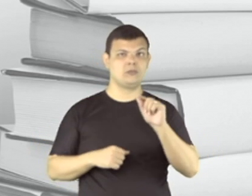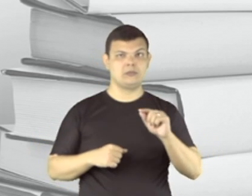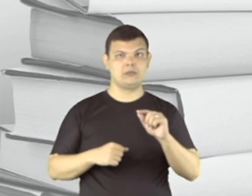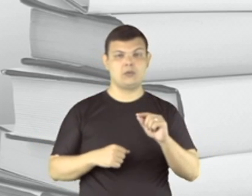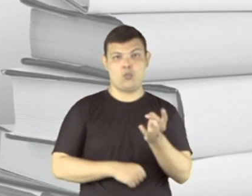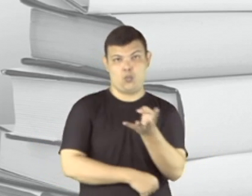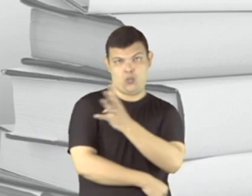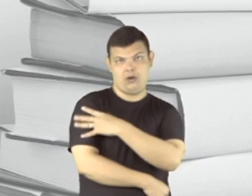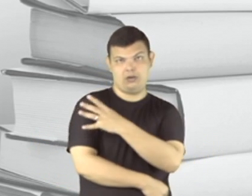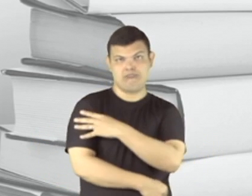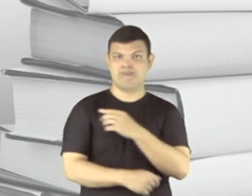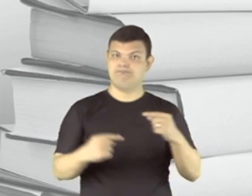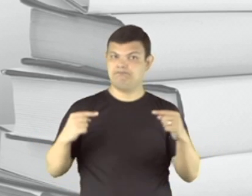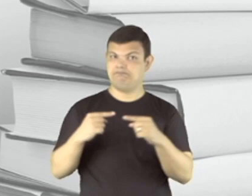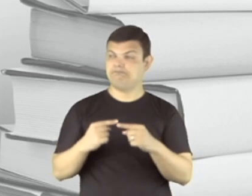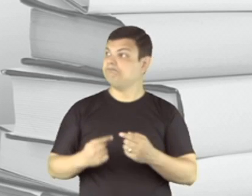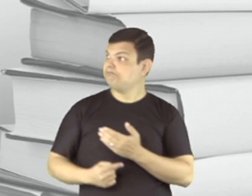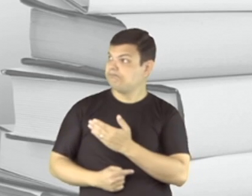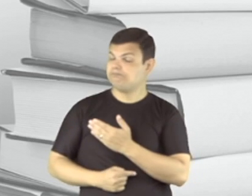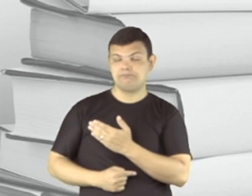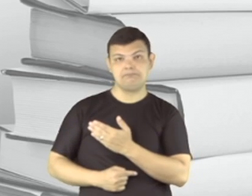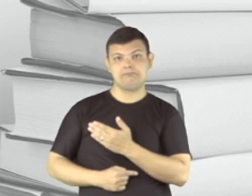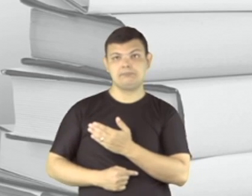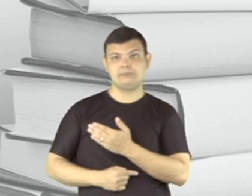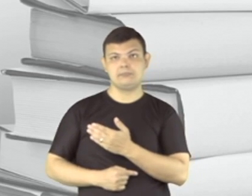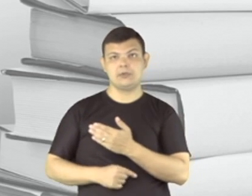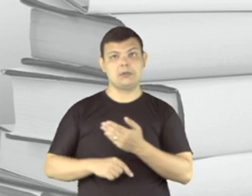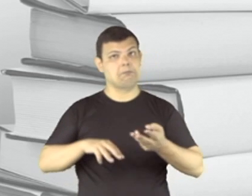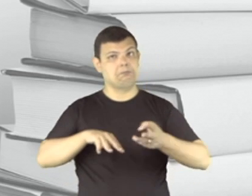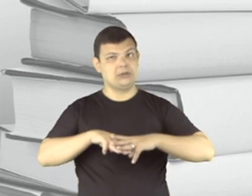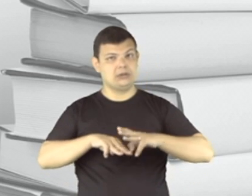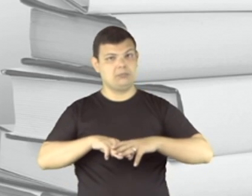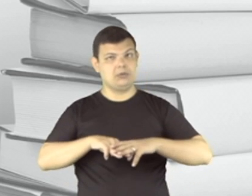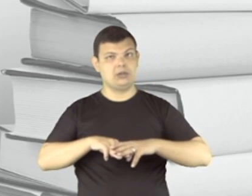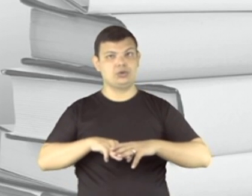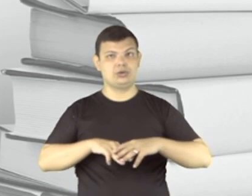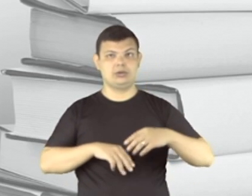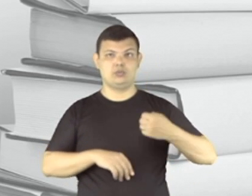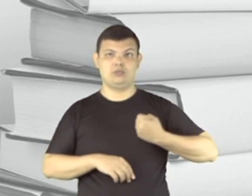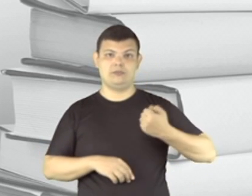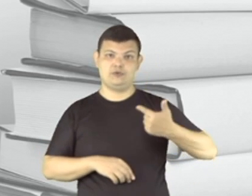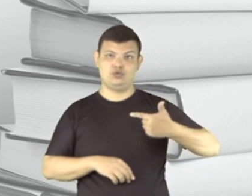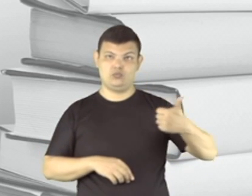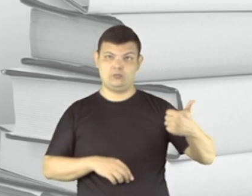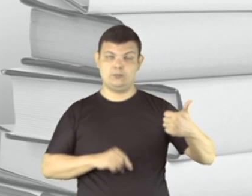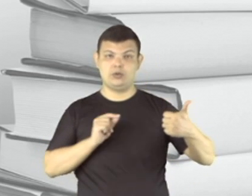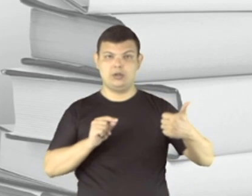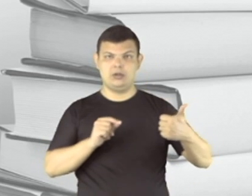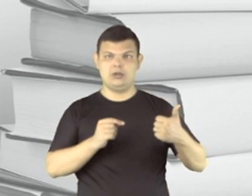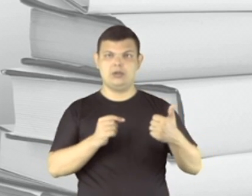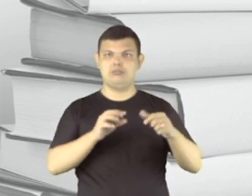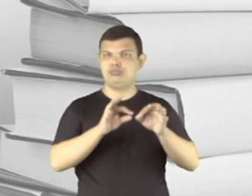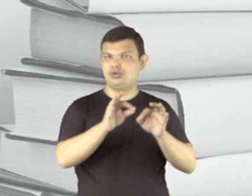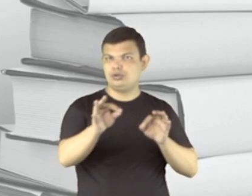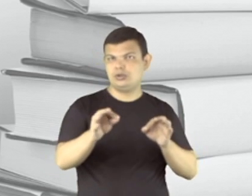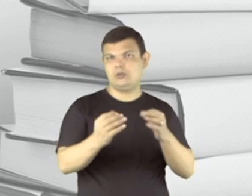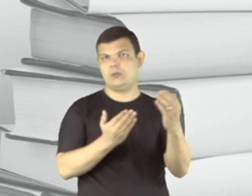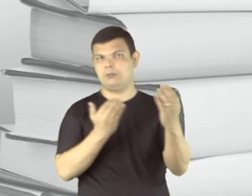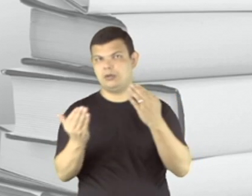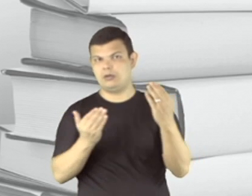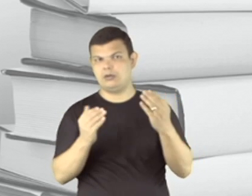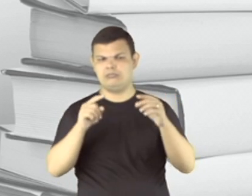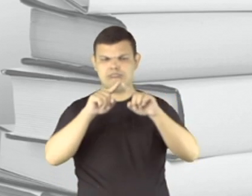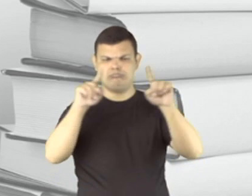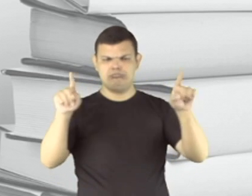Para o 4º ano, nós vamos trabalhar a habilidade de matemática 21, que é medir, comparar e estimar áreas